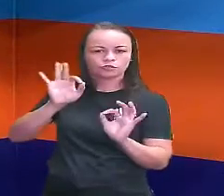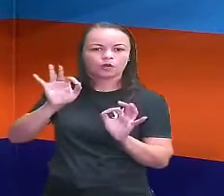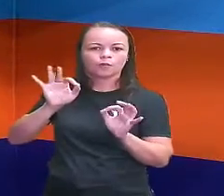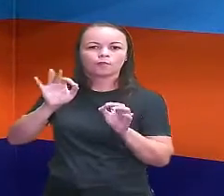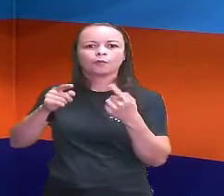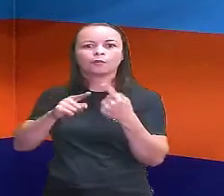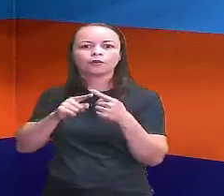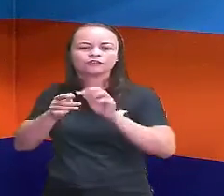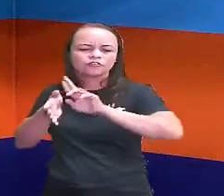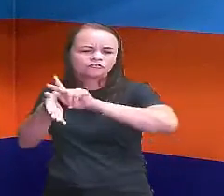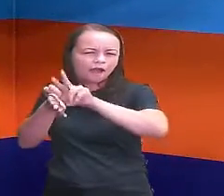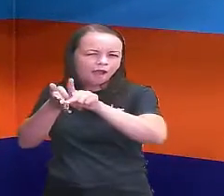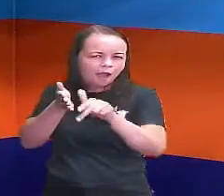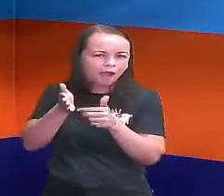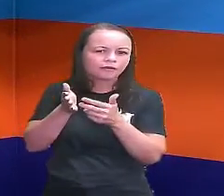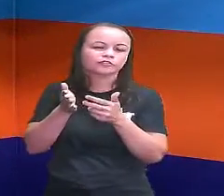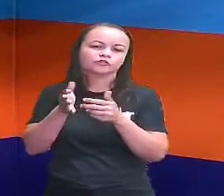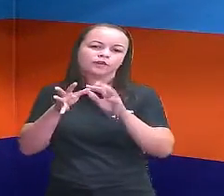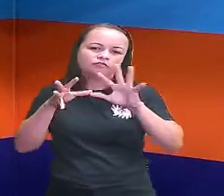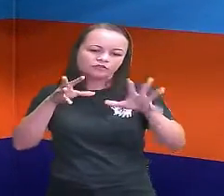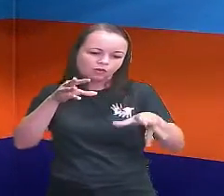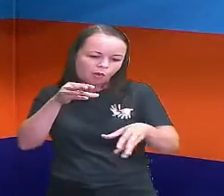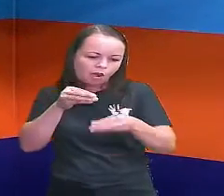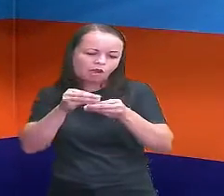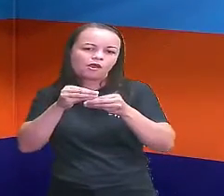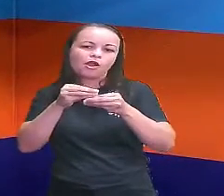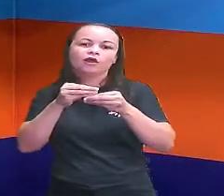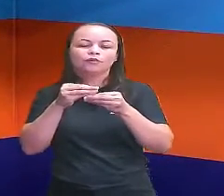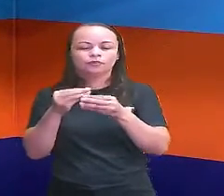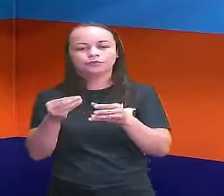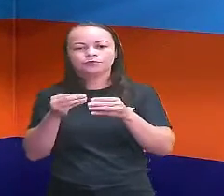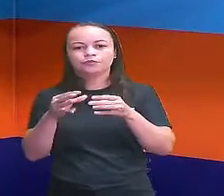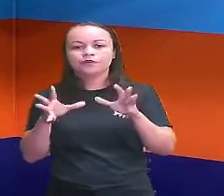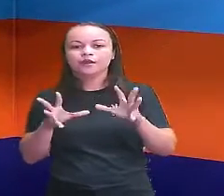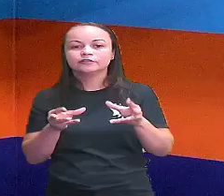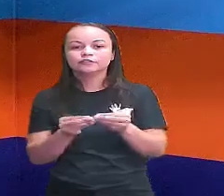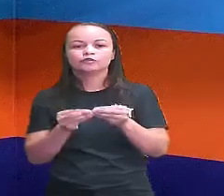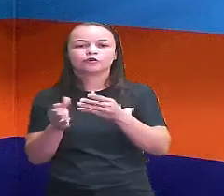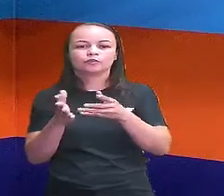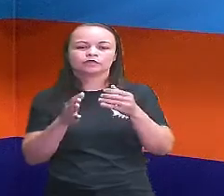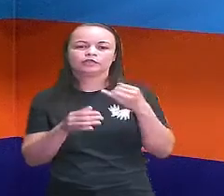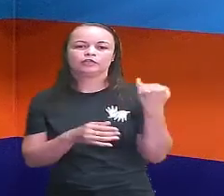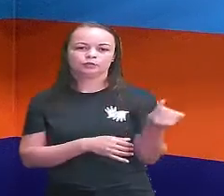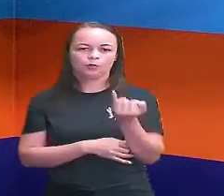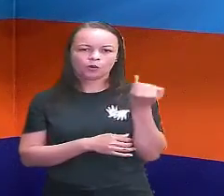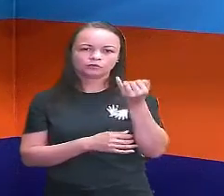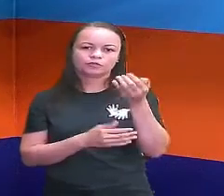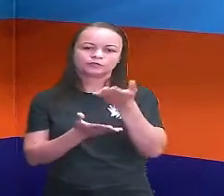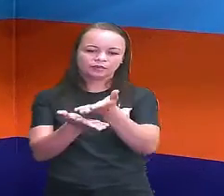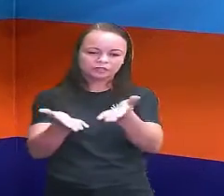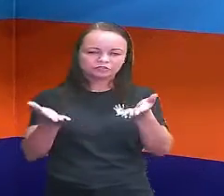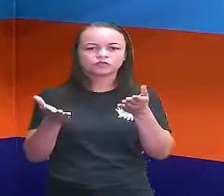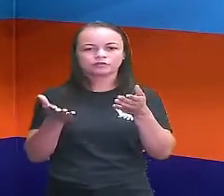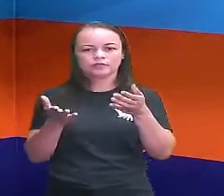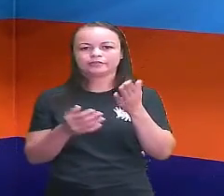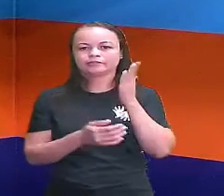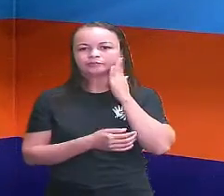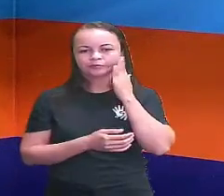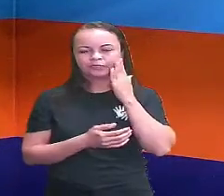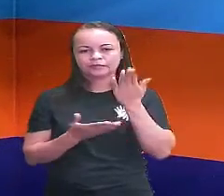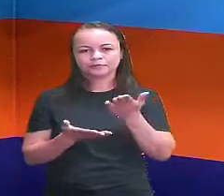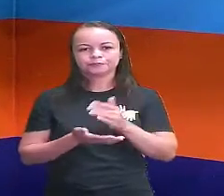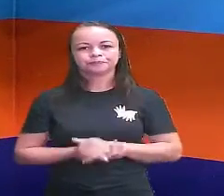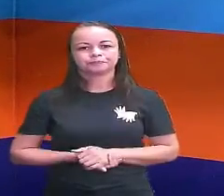são muitos, mas eu fiz um resumo dos que eu considerei de maior importância para que vocês tenham acesso, tá